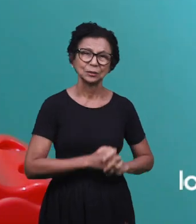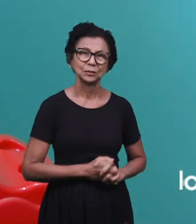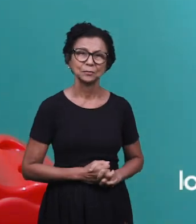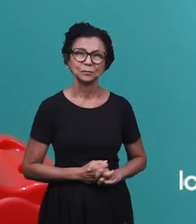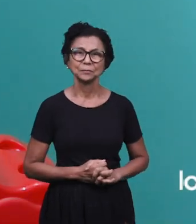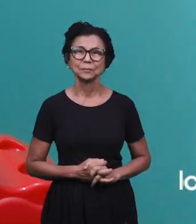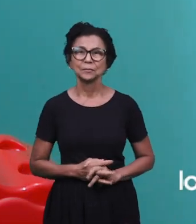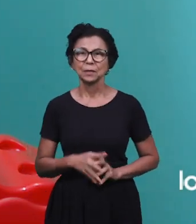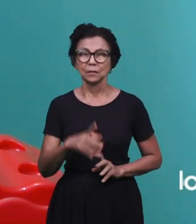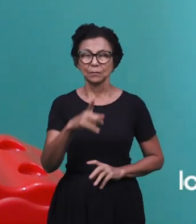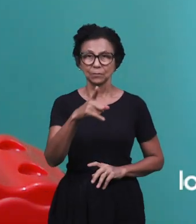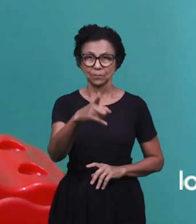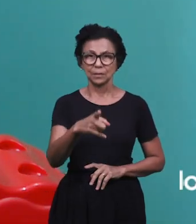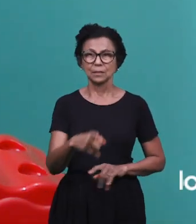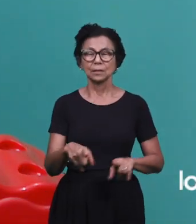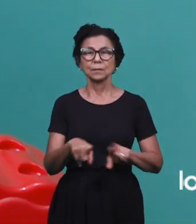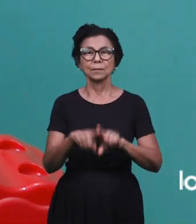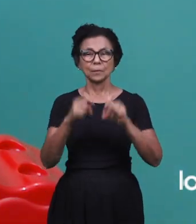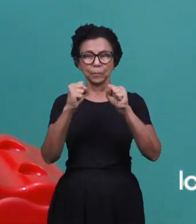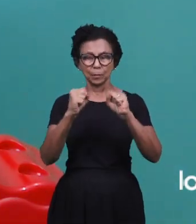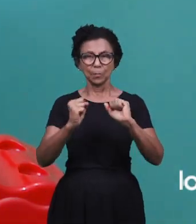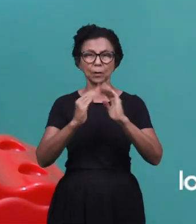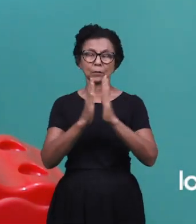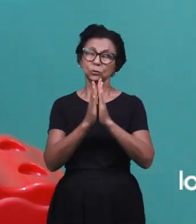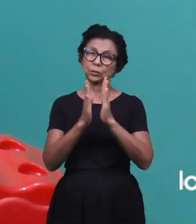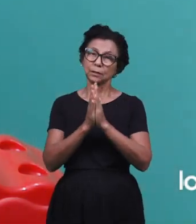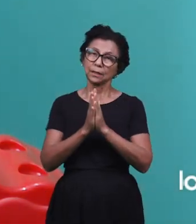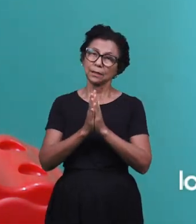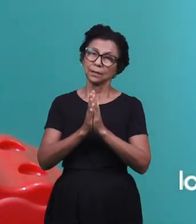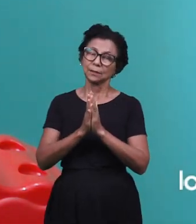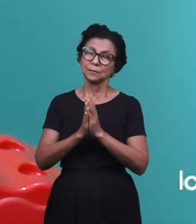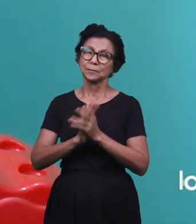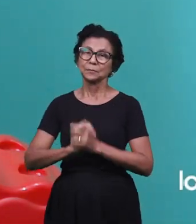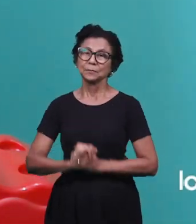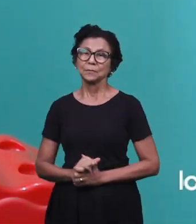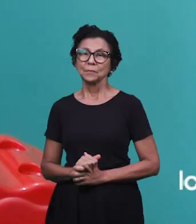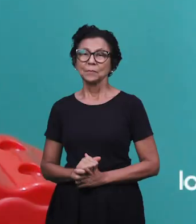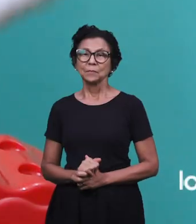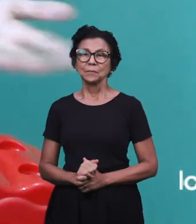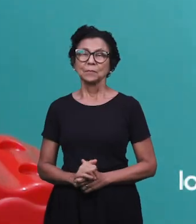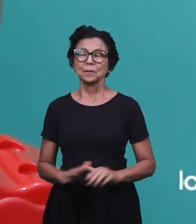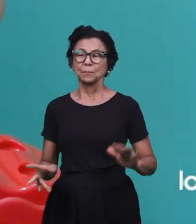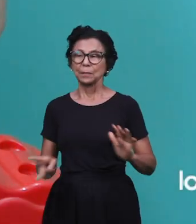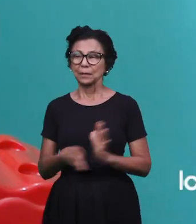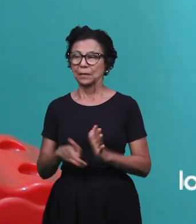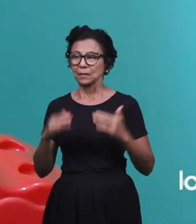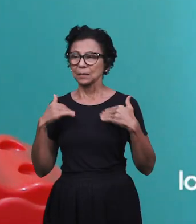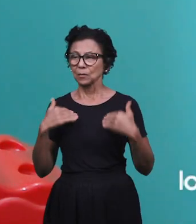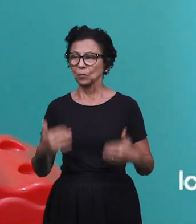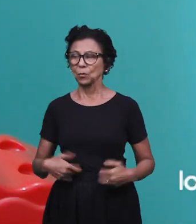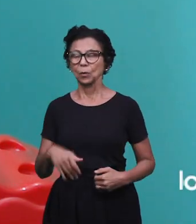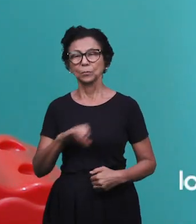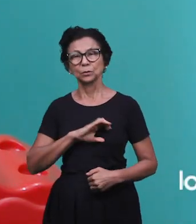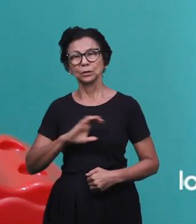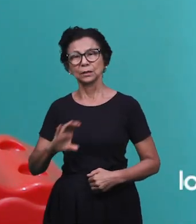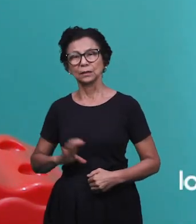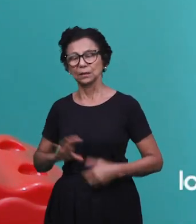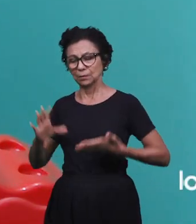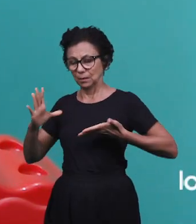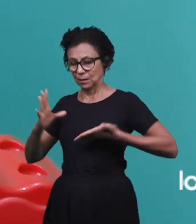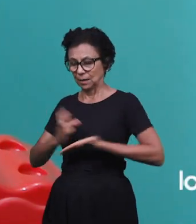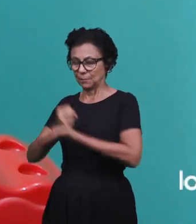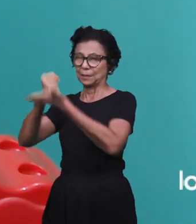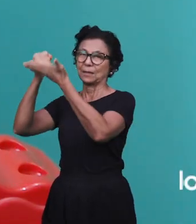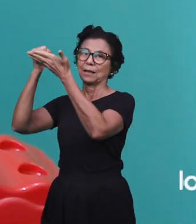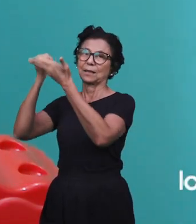orando. E você também pode orar. Você faz parte do corpo de Cristo. Esse corpo que será arrebatado.